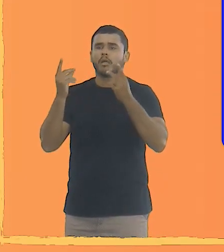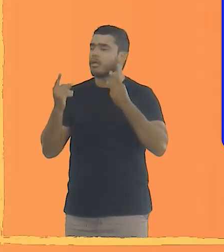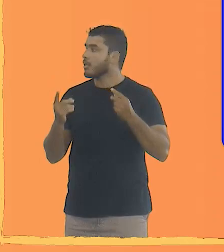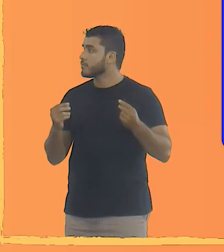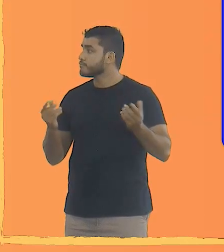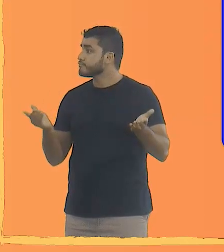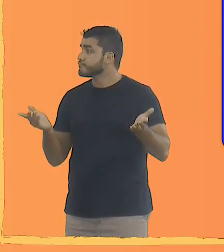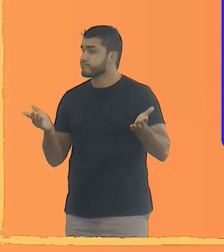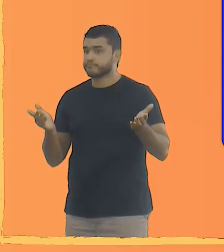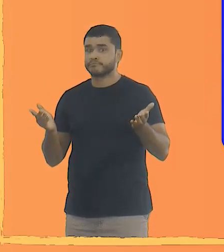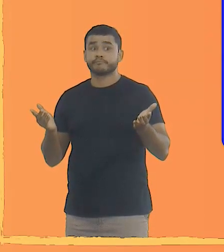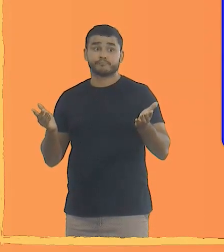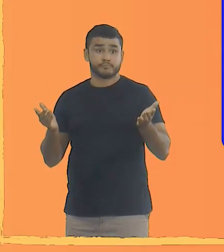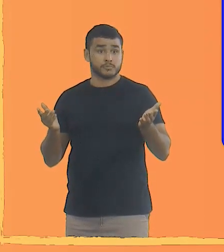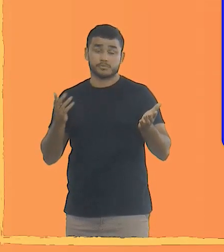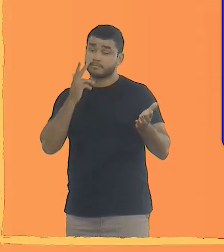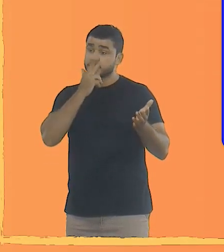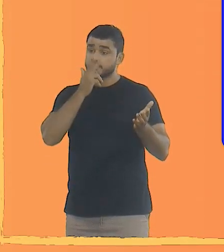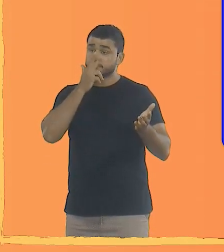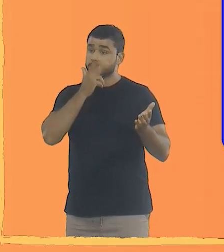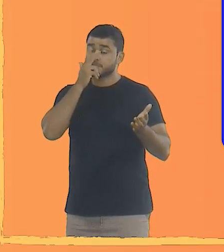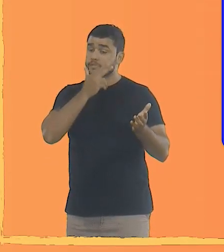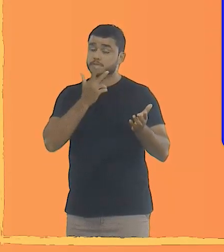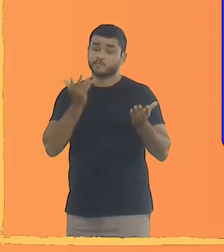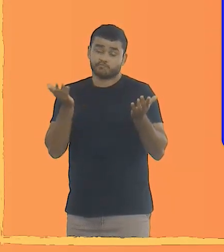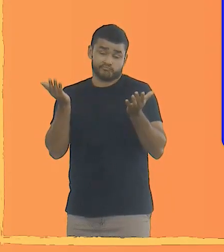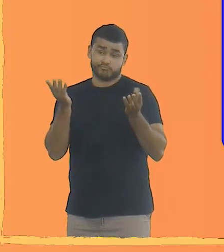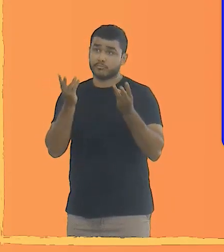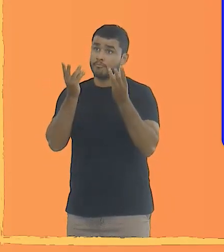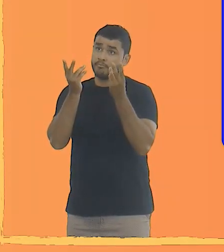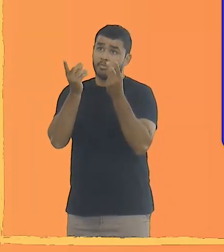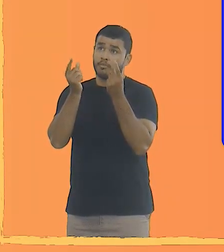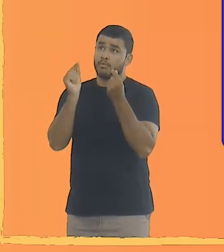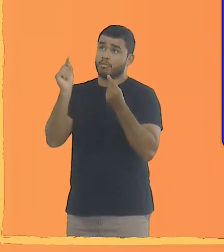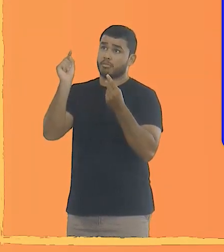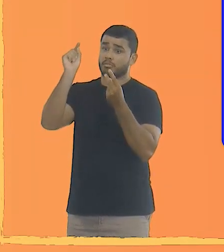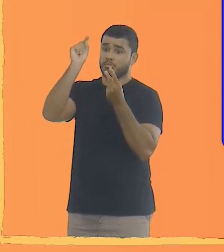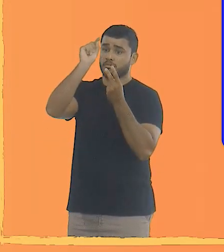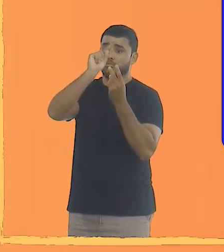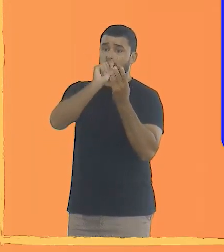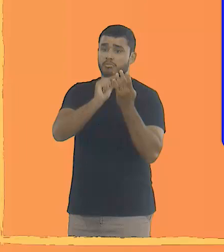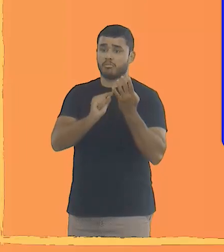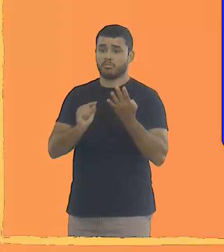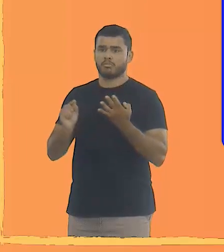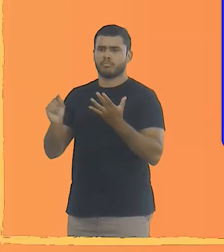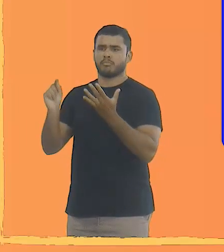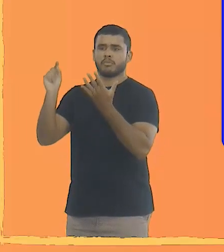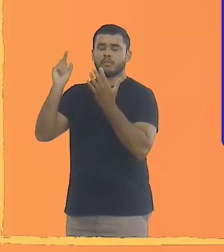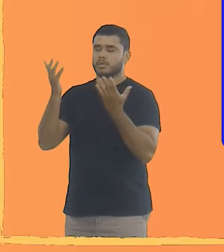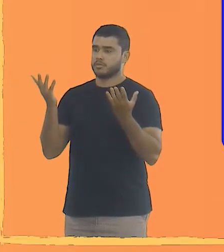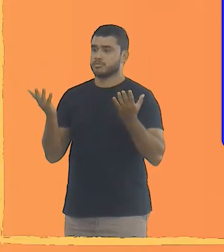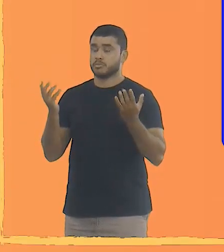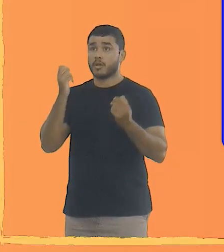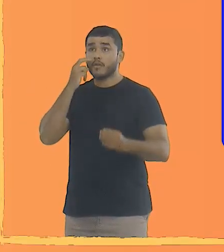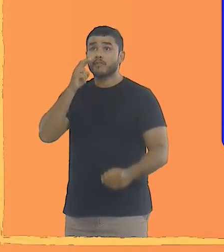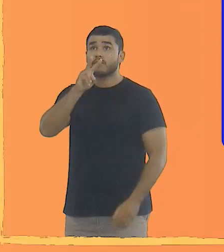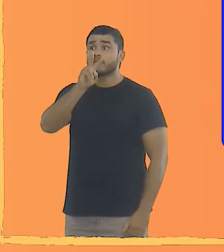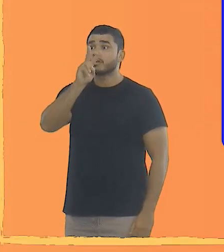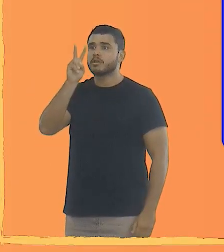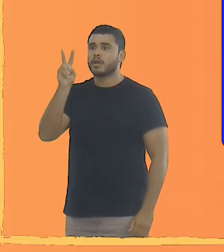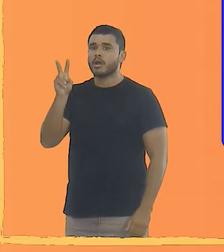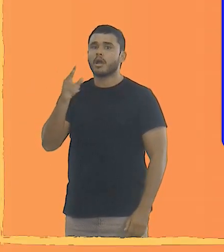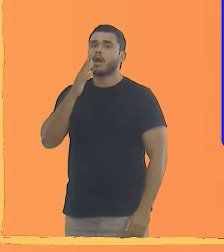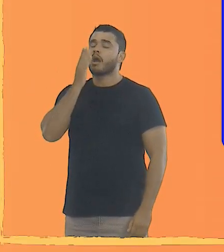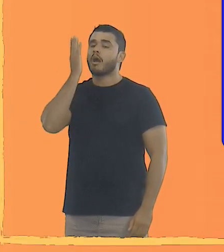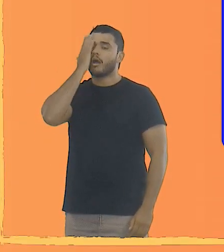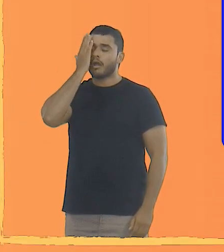utilizar é exatamente a mesma técnica que foi utilizada na figura anterior. Eu preciso visualizar os elementos